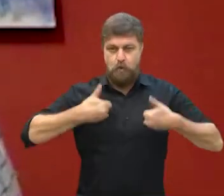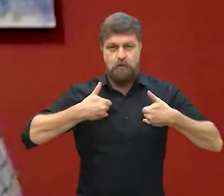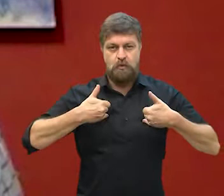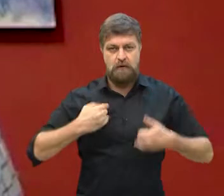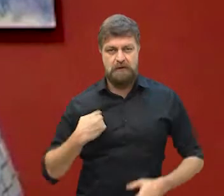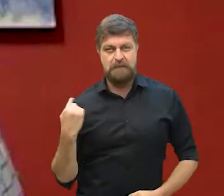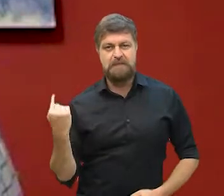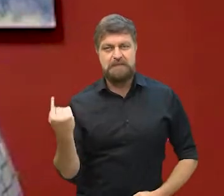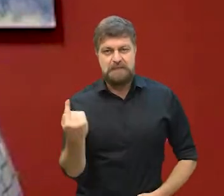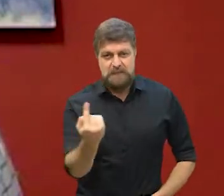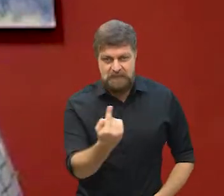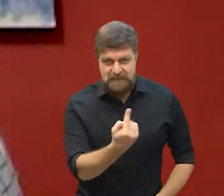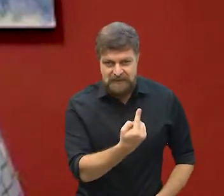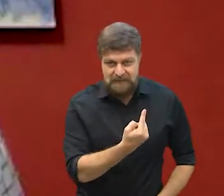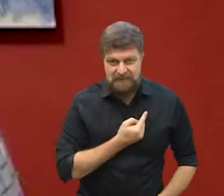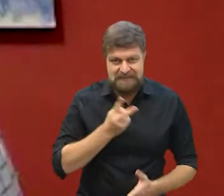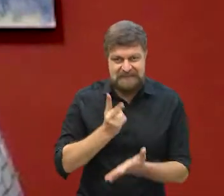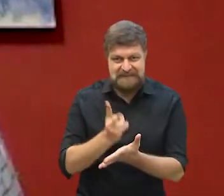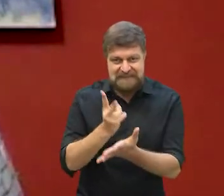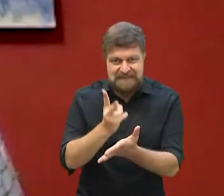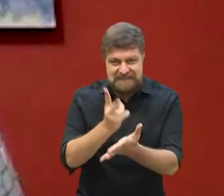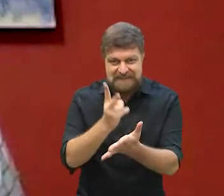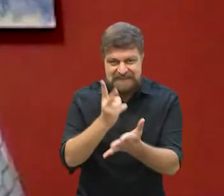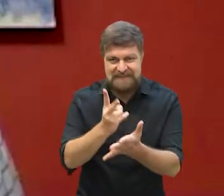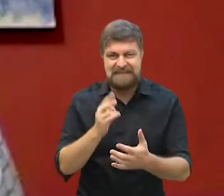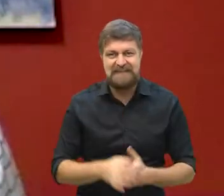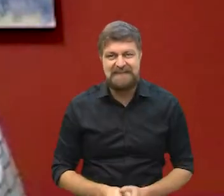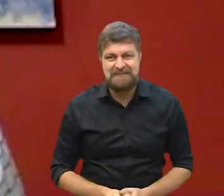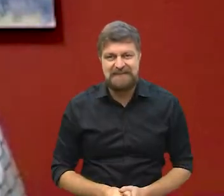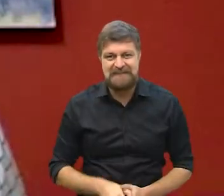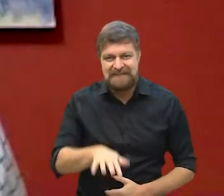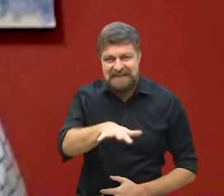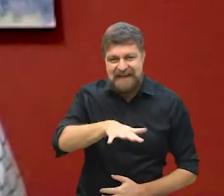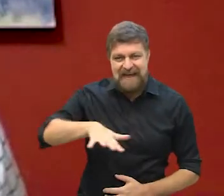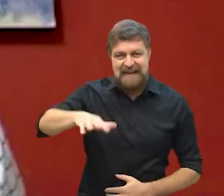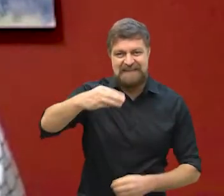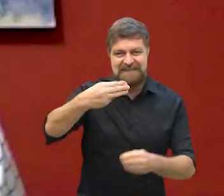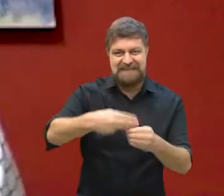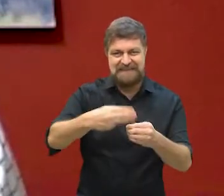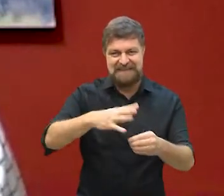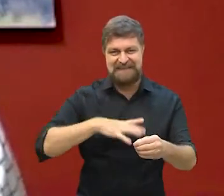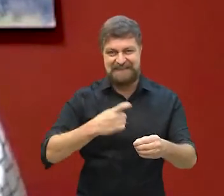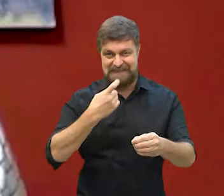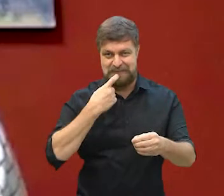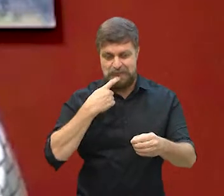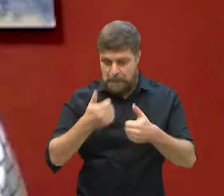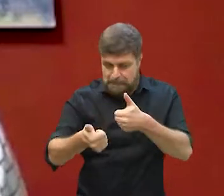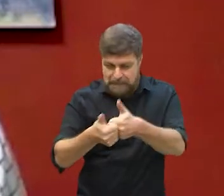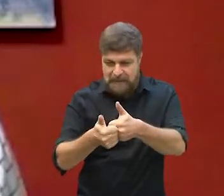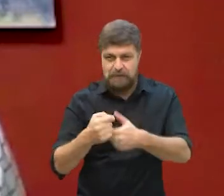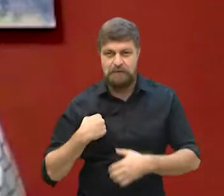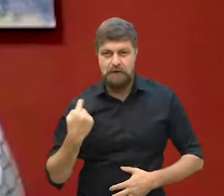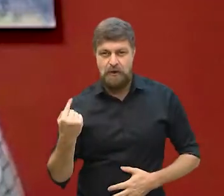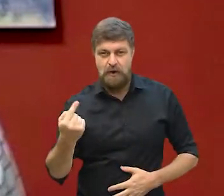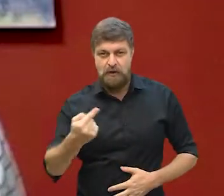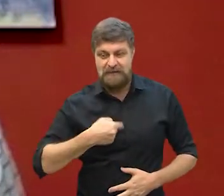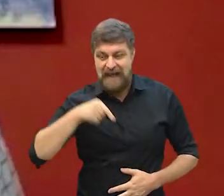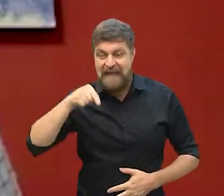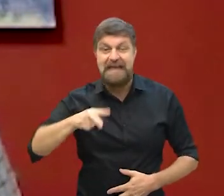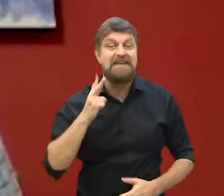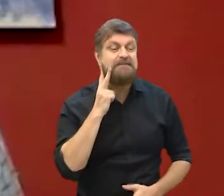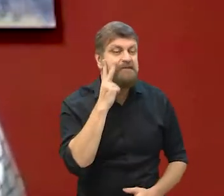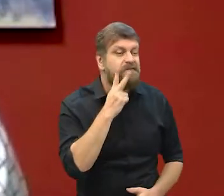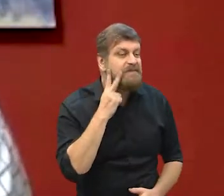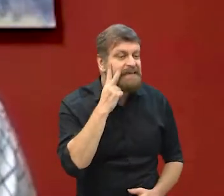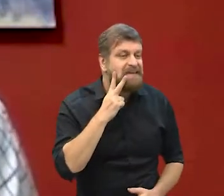nós somos e sempre seremos, espero, da região metropolitana de Campinas, né? Estamos aqui em Vinhedo.